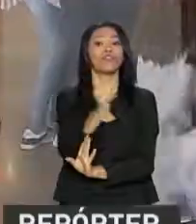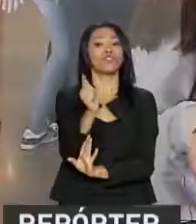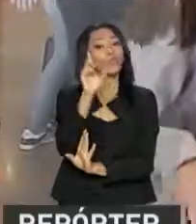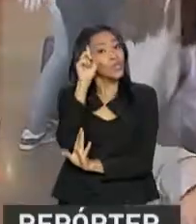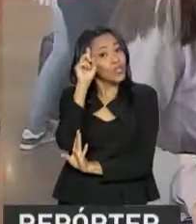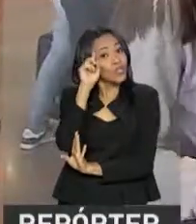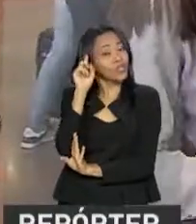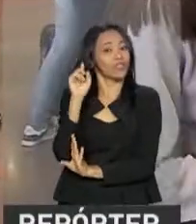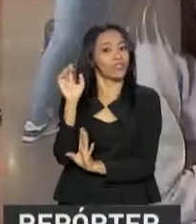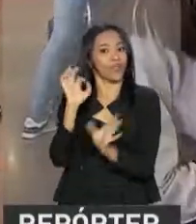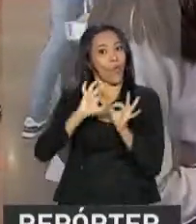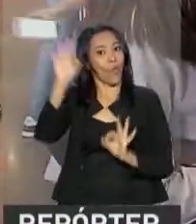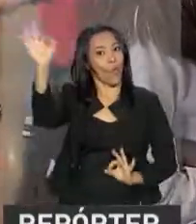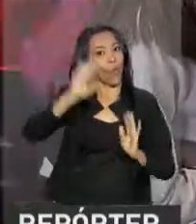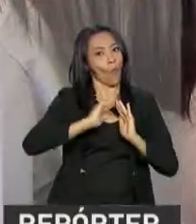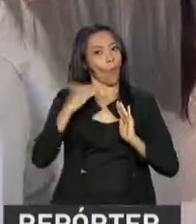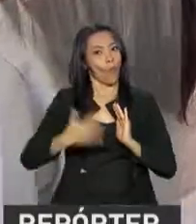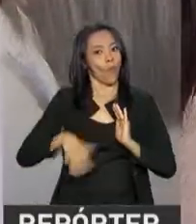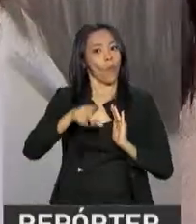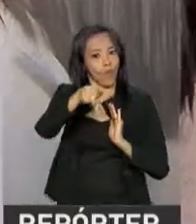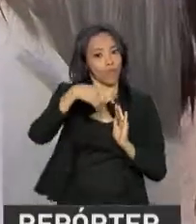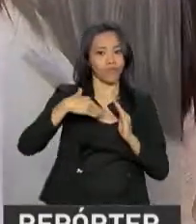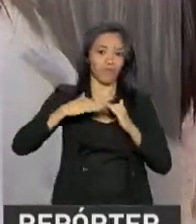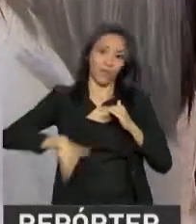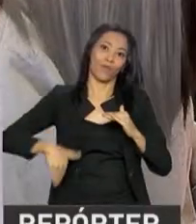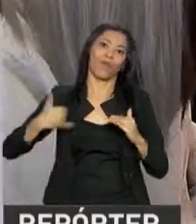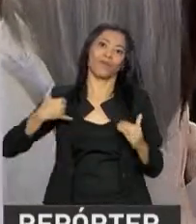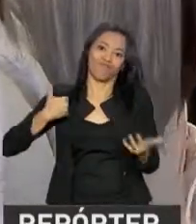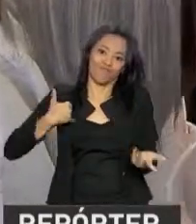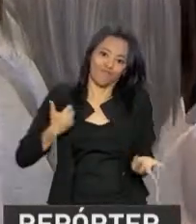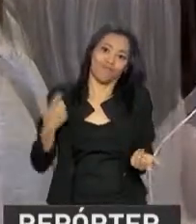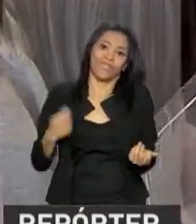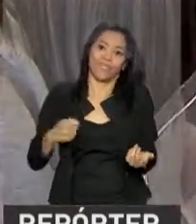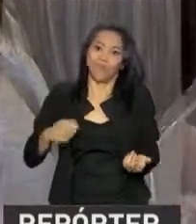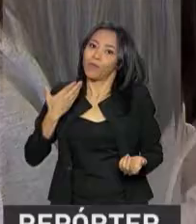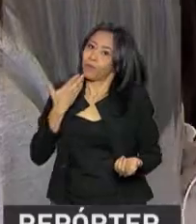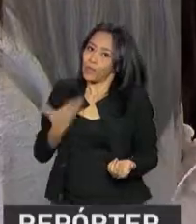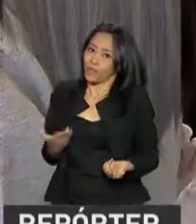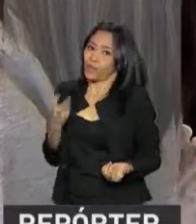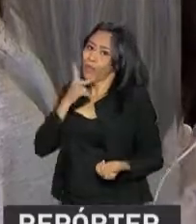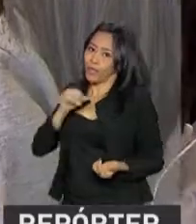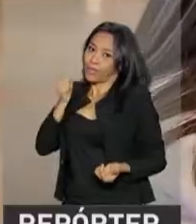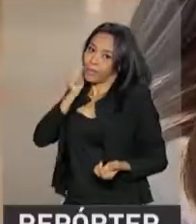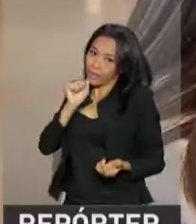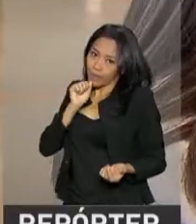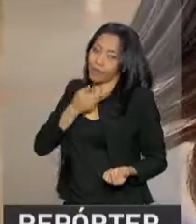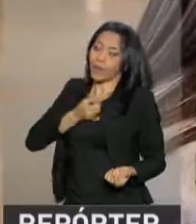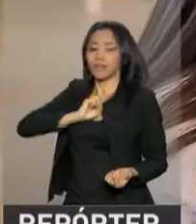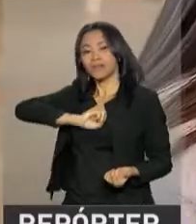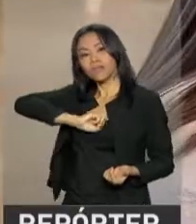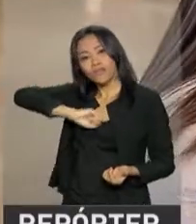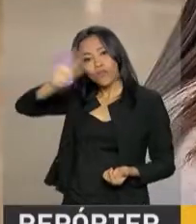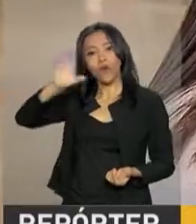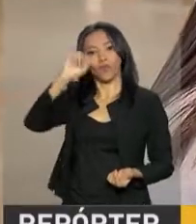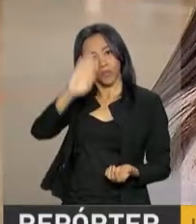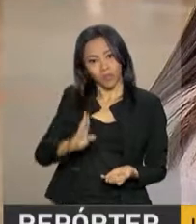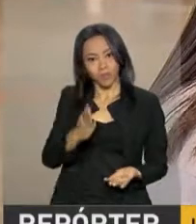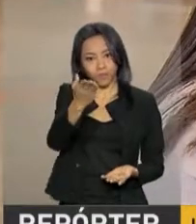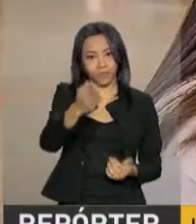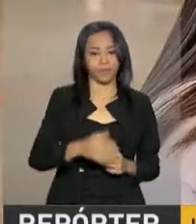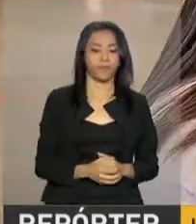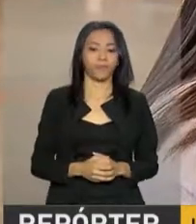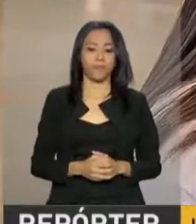como são menores de idade precisarão de autorização dos pais para deixar o país estiveram que não